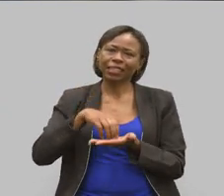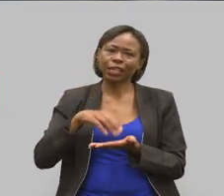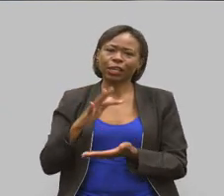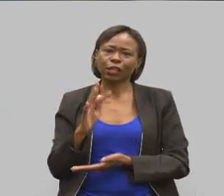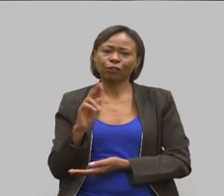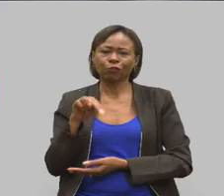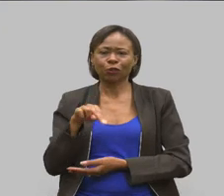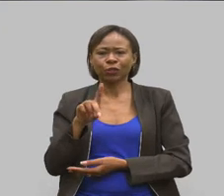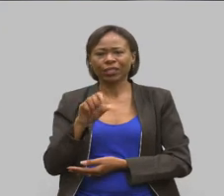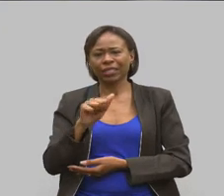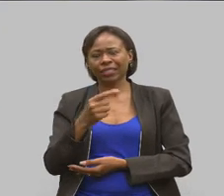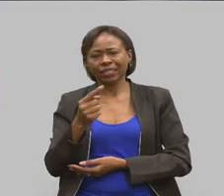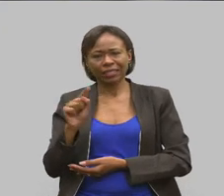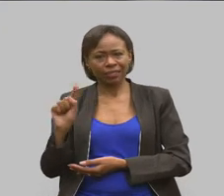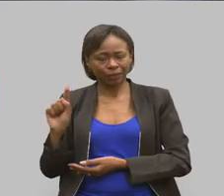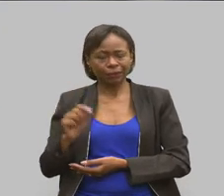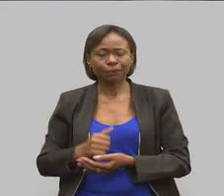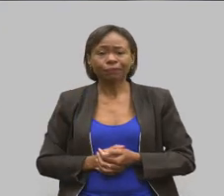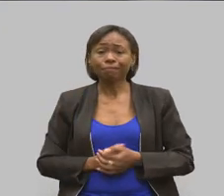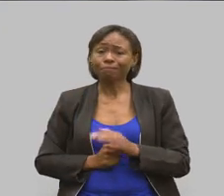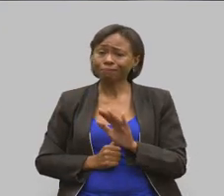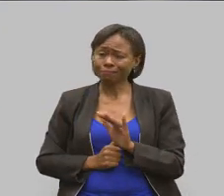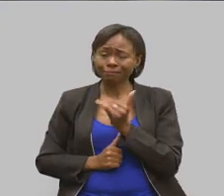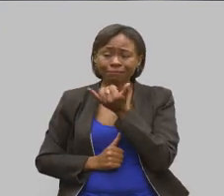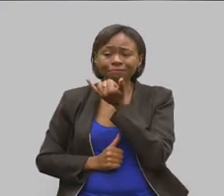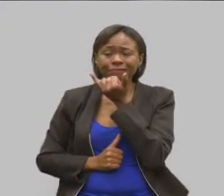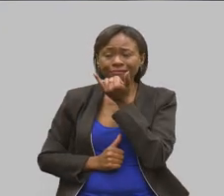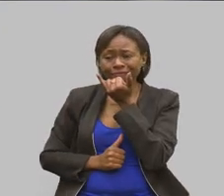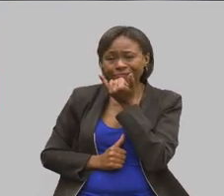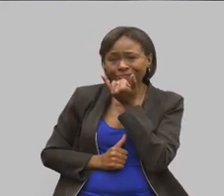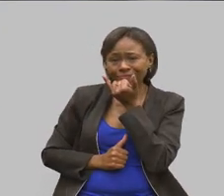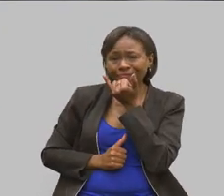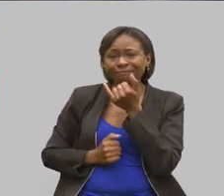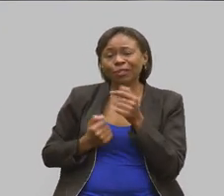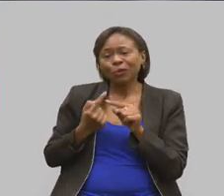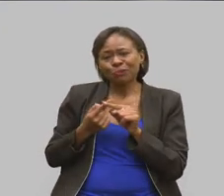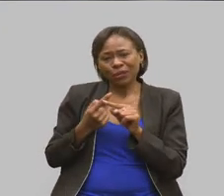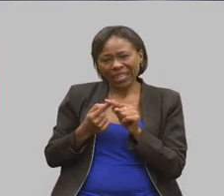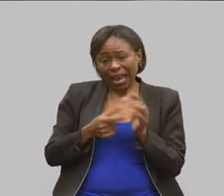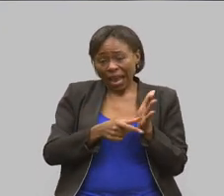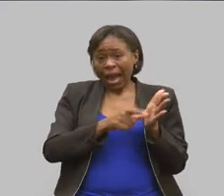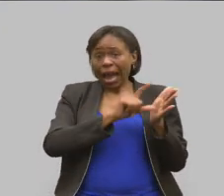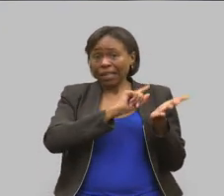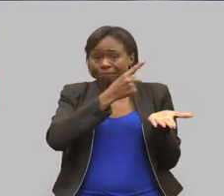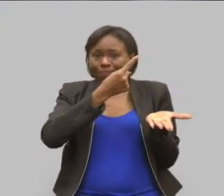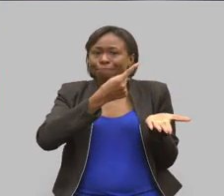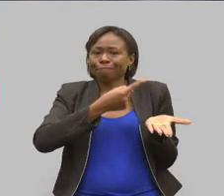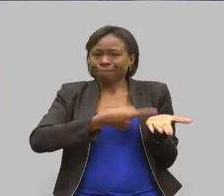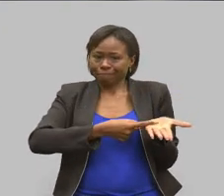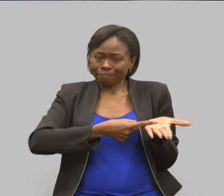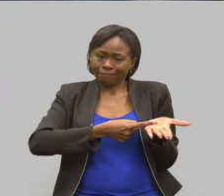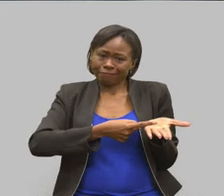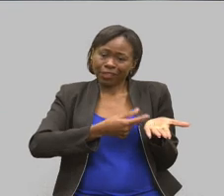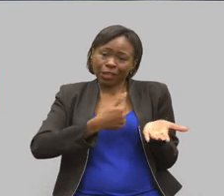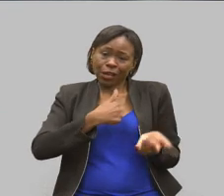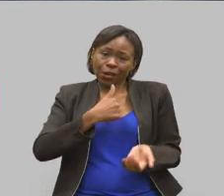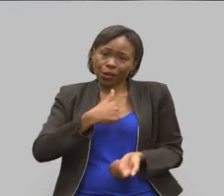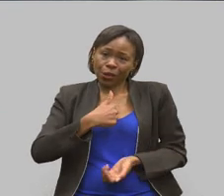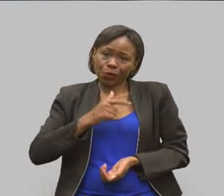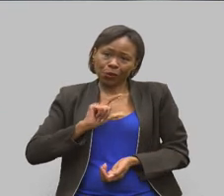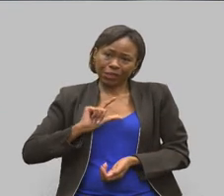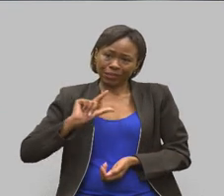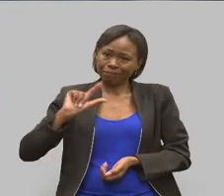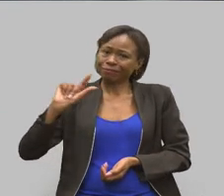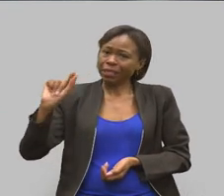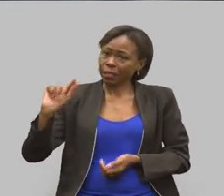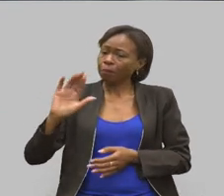porque Deputado grego quero pedir desculpas que eu tinha uma agenda já anteriormente marcada eu vou ter que me ausentar mas se Deus